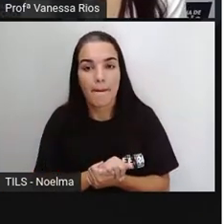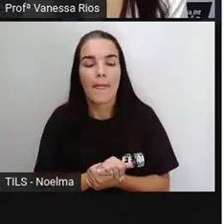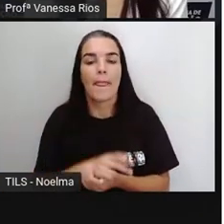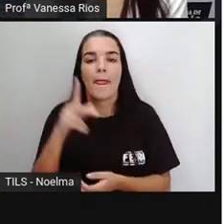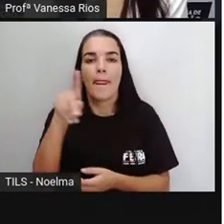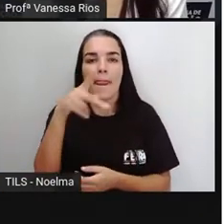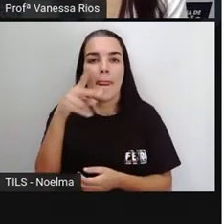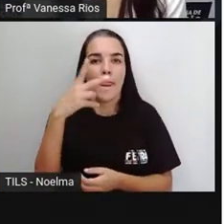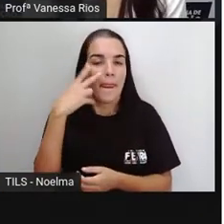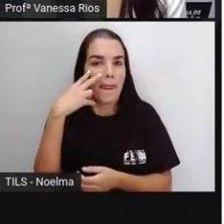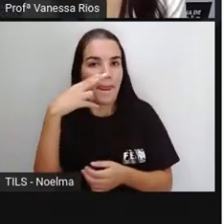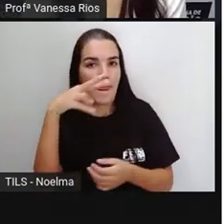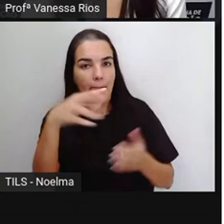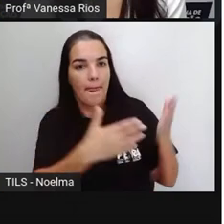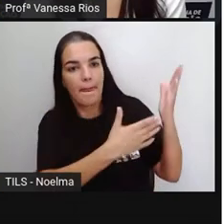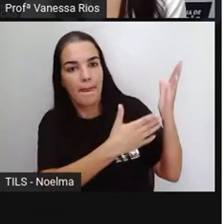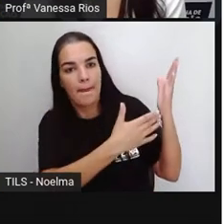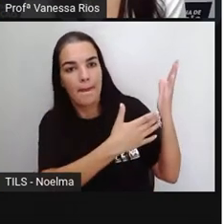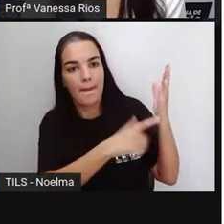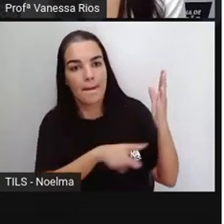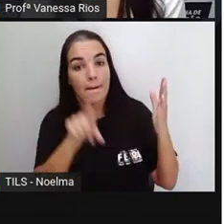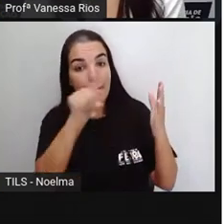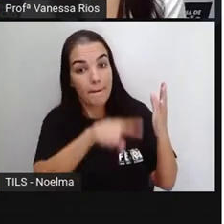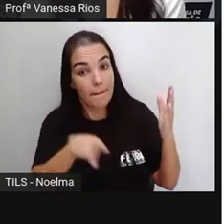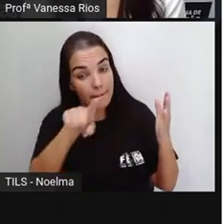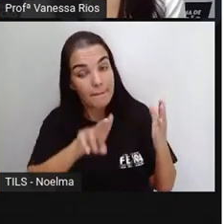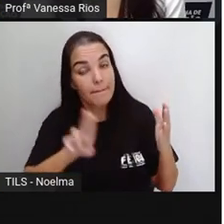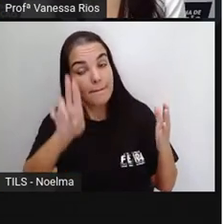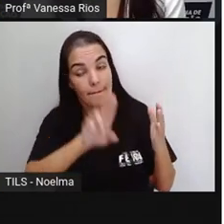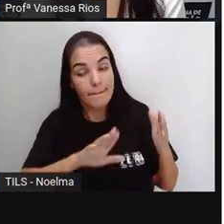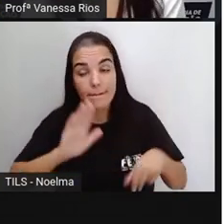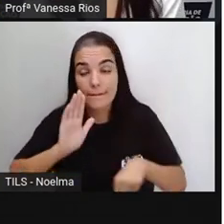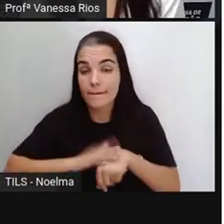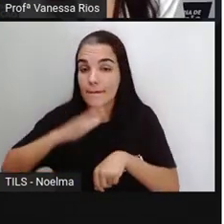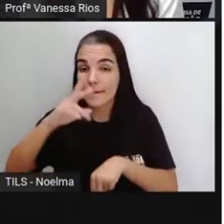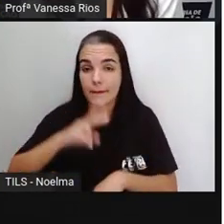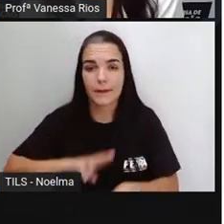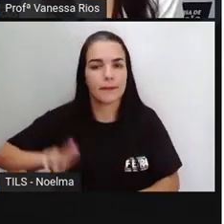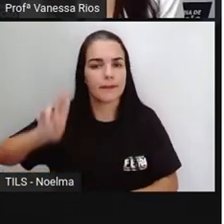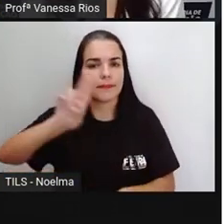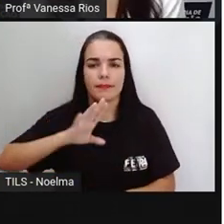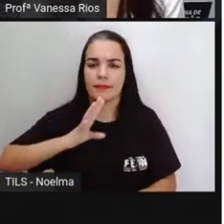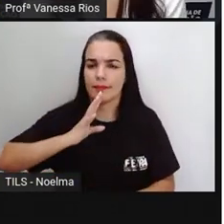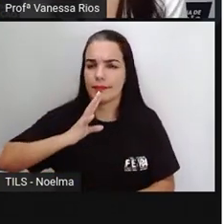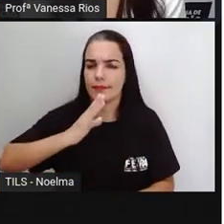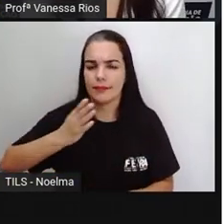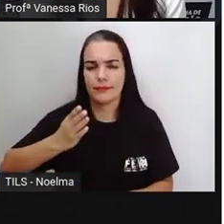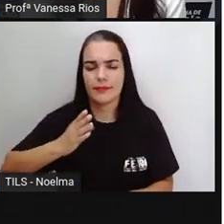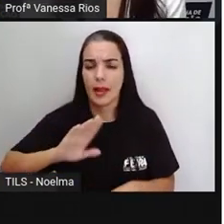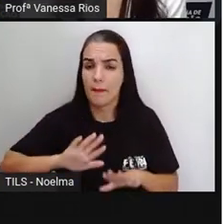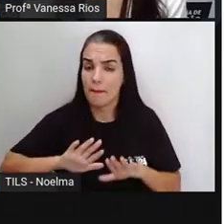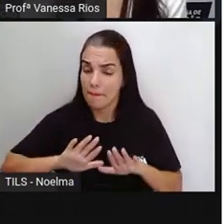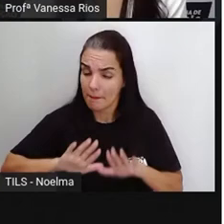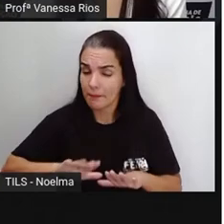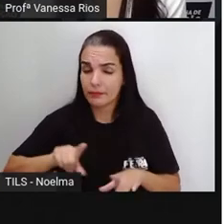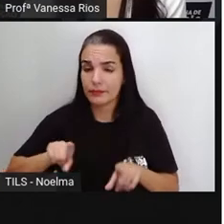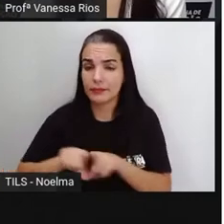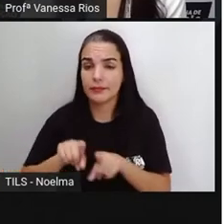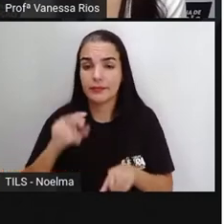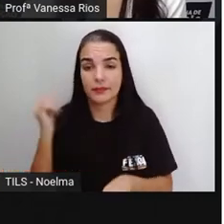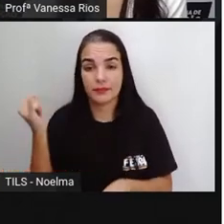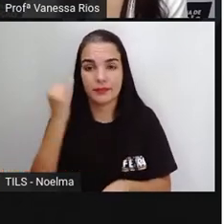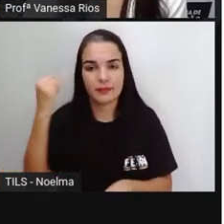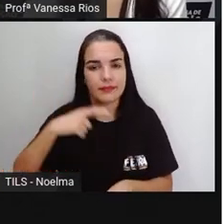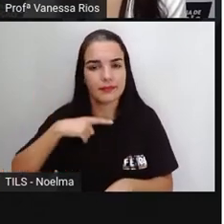essas figuras geométricas aí porque são as figuras mais comuns, né? Mais conhecidas. Mas é importante a gente lembrar